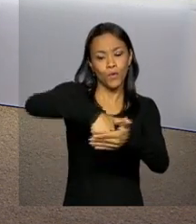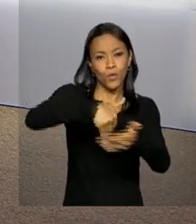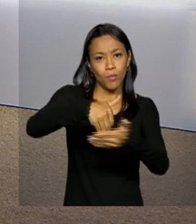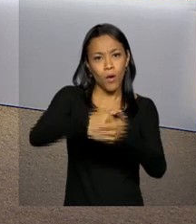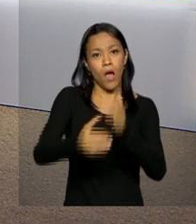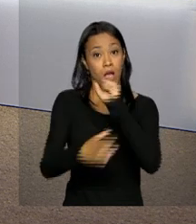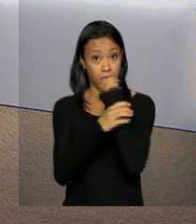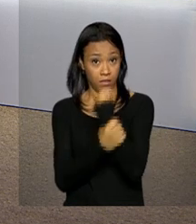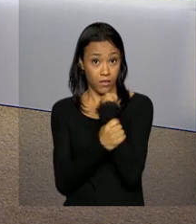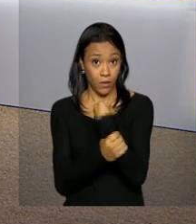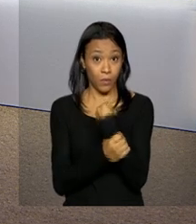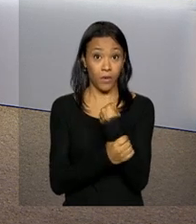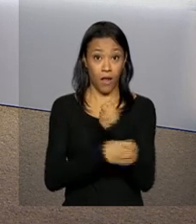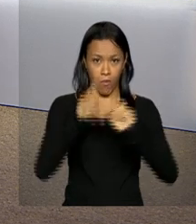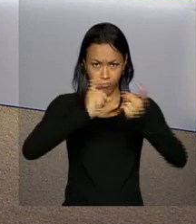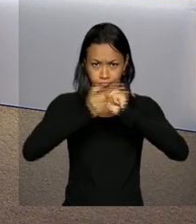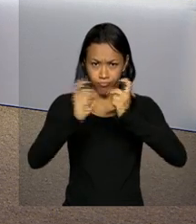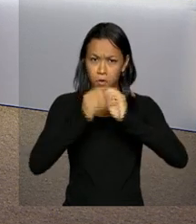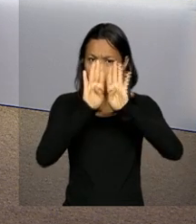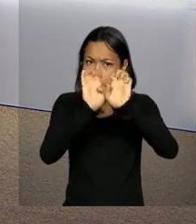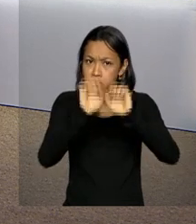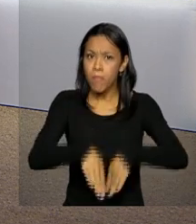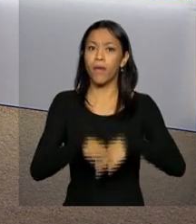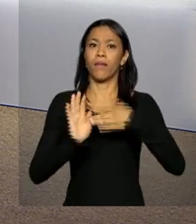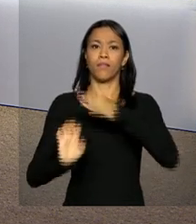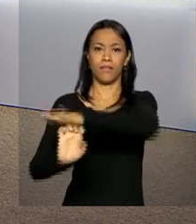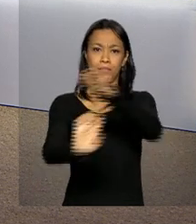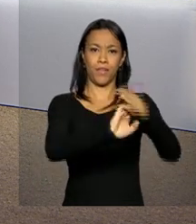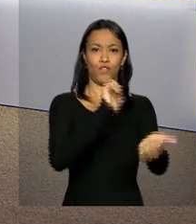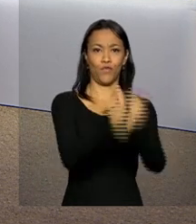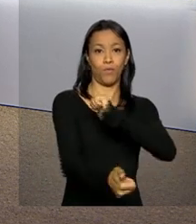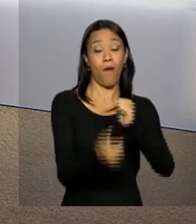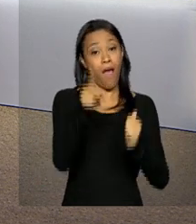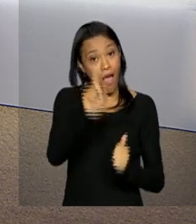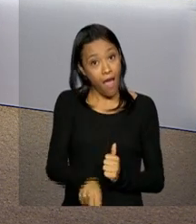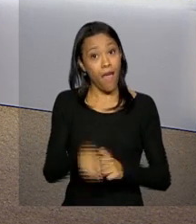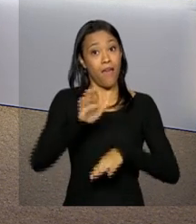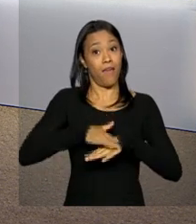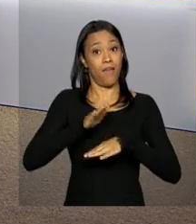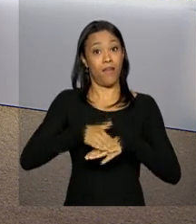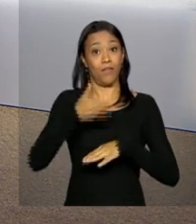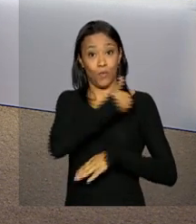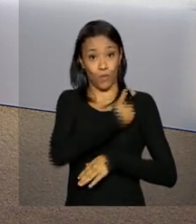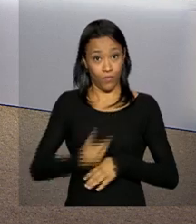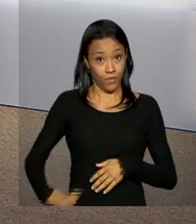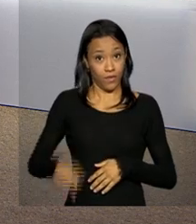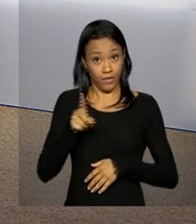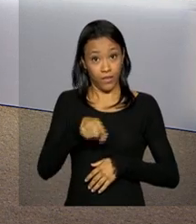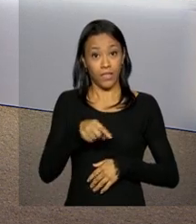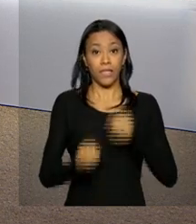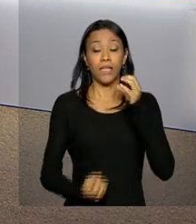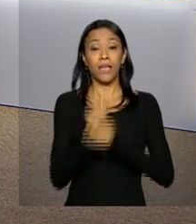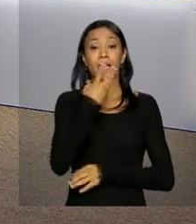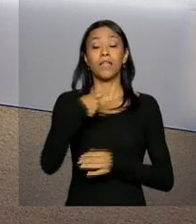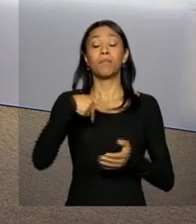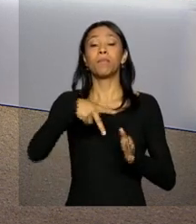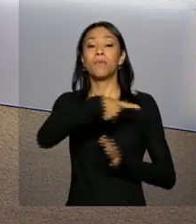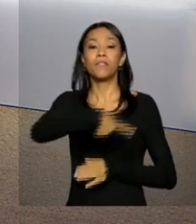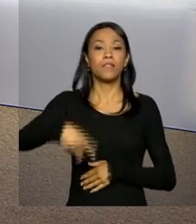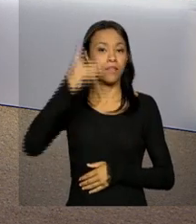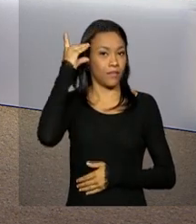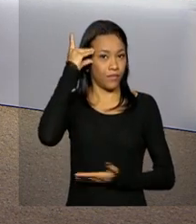modernização da gestão dos clubes Essa é uma das atribuições da autoridade pública de governança do futebol criada pela presidenta